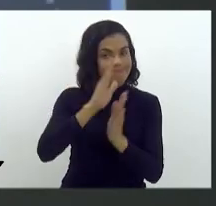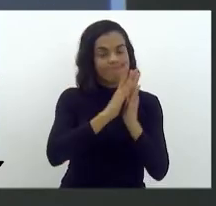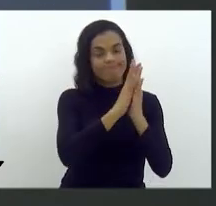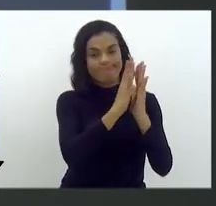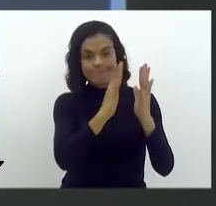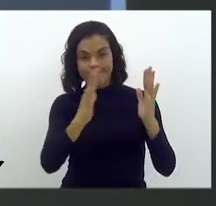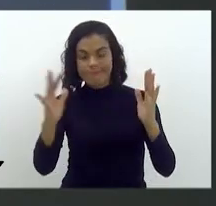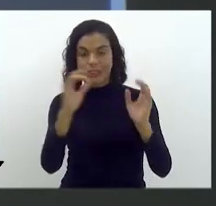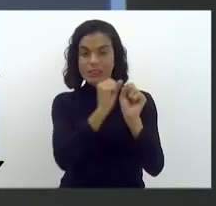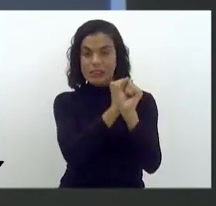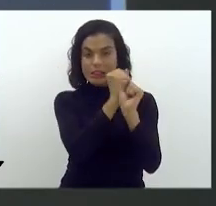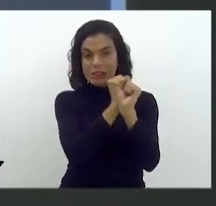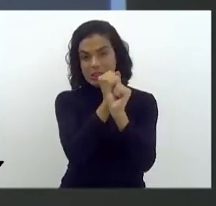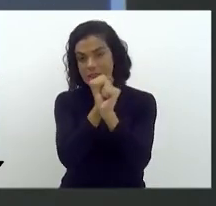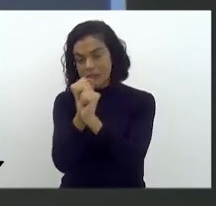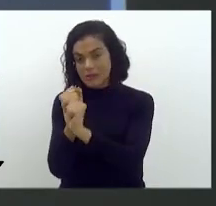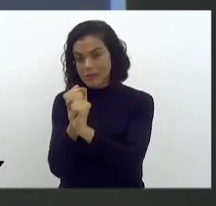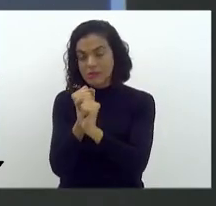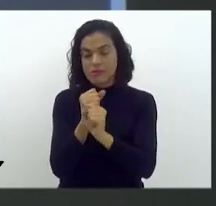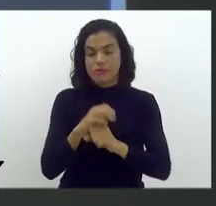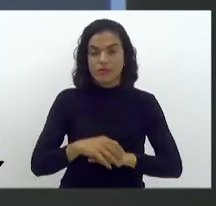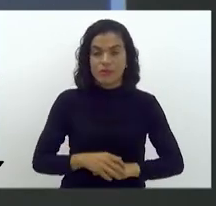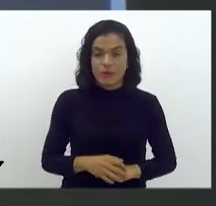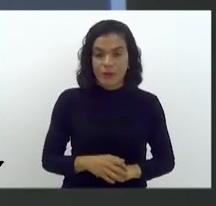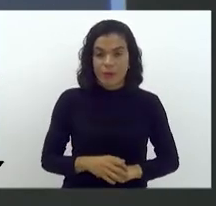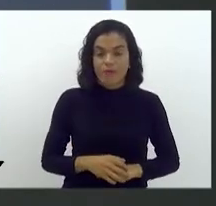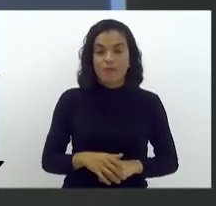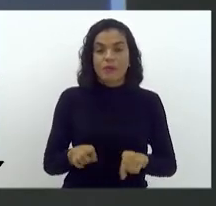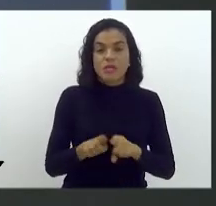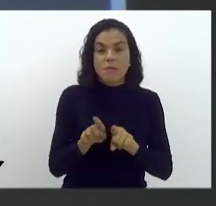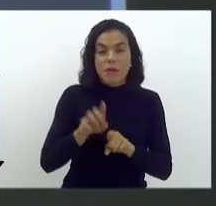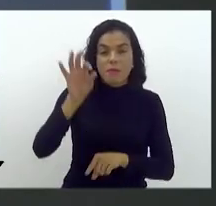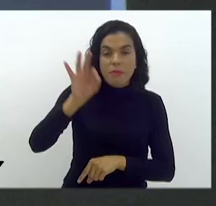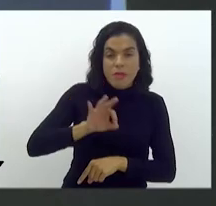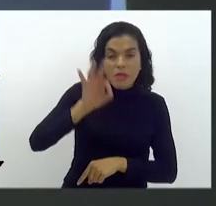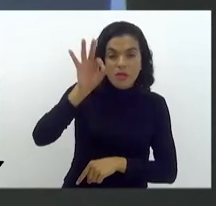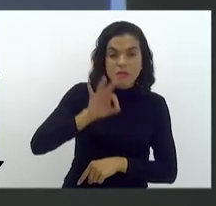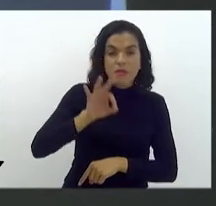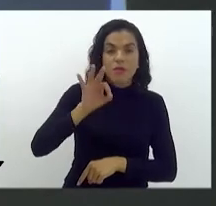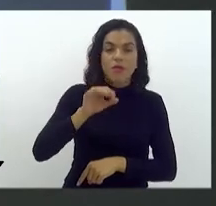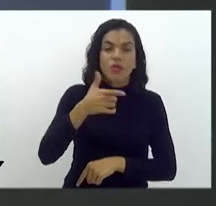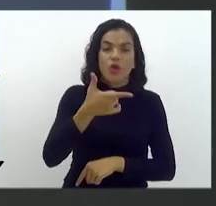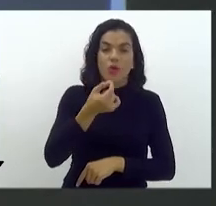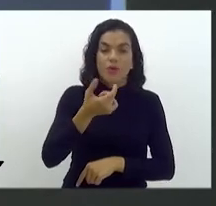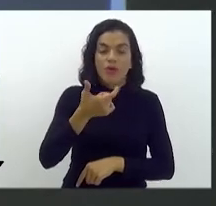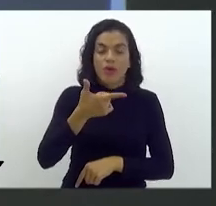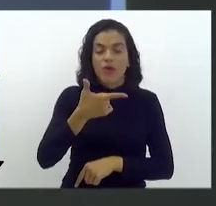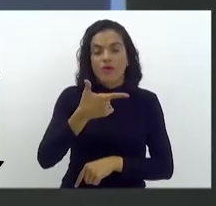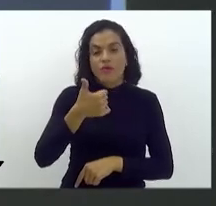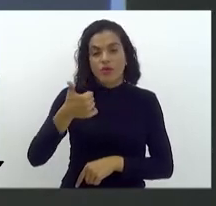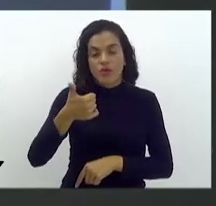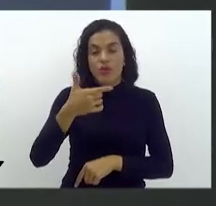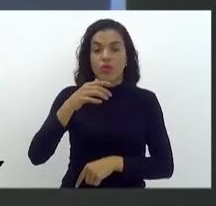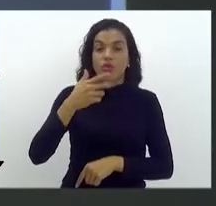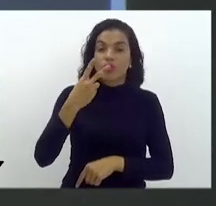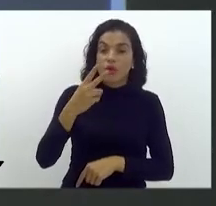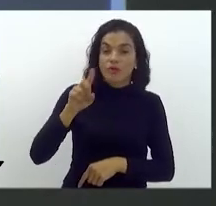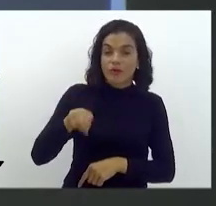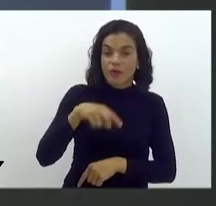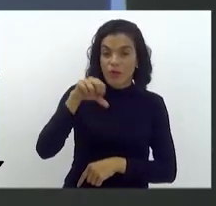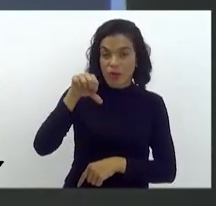anos ainda percentualmente dois em 2021 2,9% das